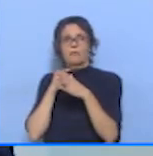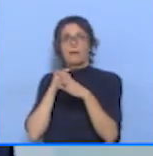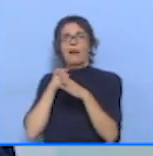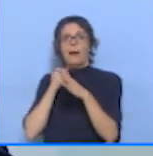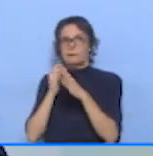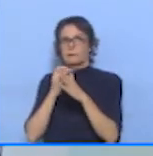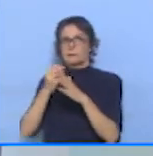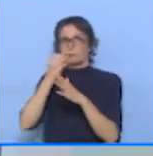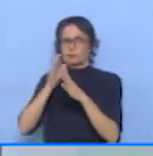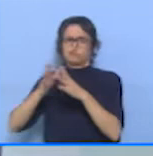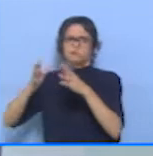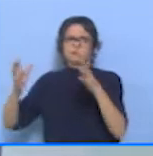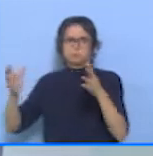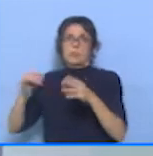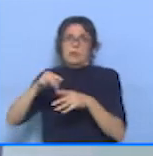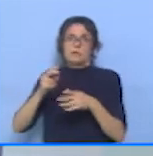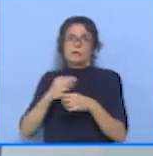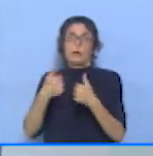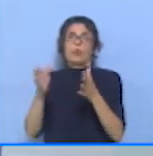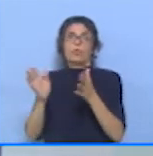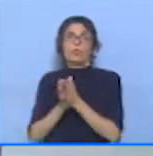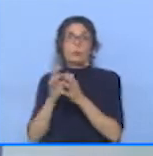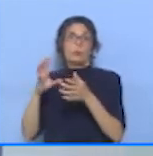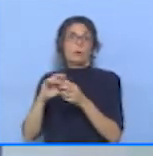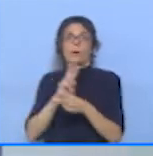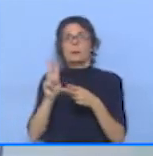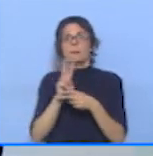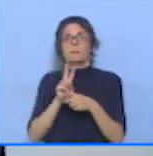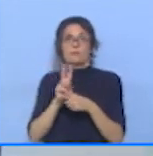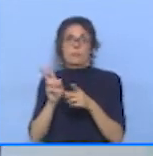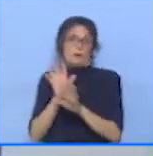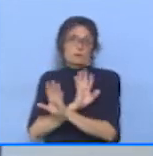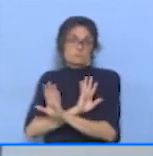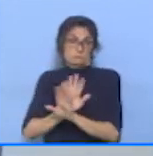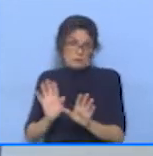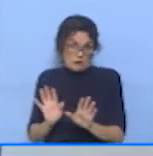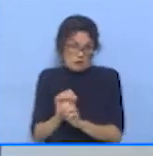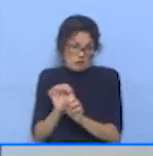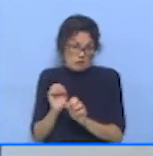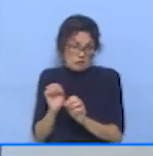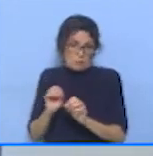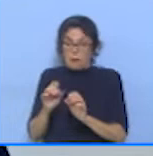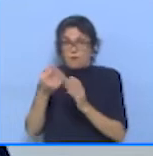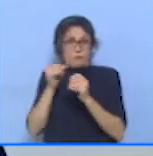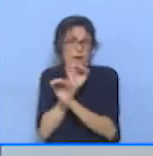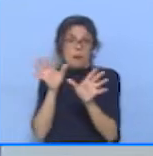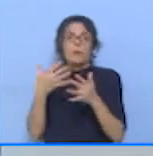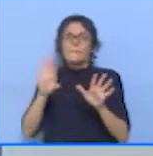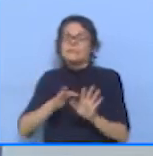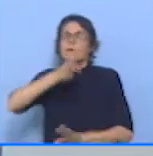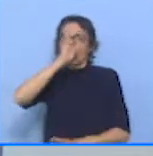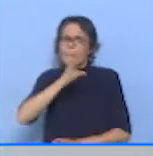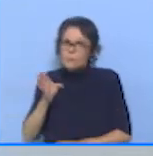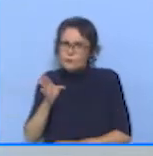é necessário que sejamos todos vegetarianos, mas até por razões de saúde e ambientais, há hábitos que precisamos de mudar e é preciso